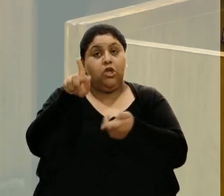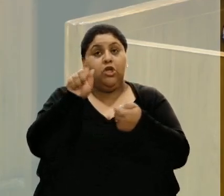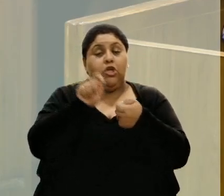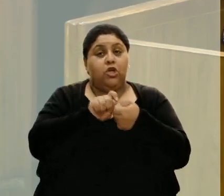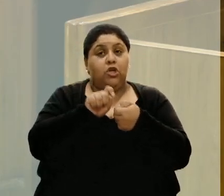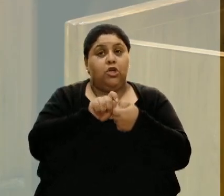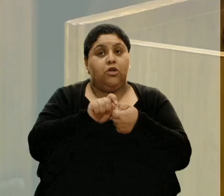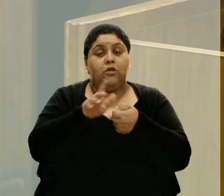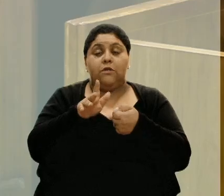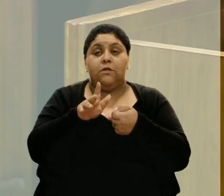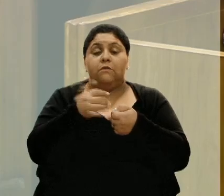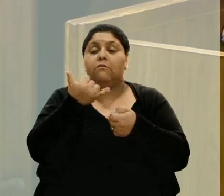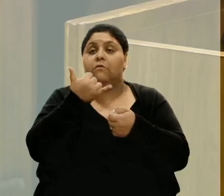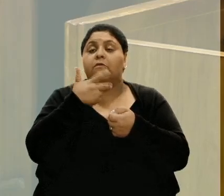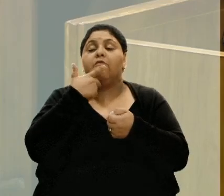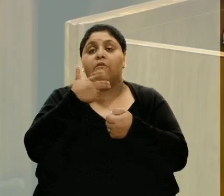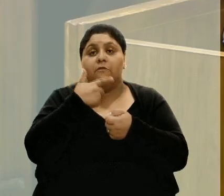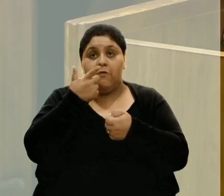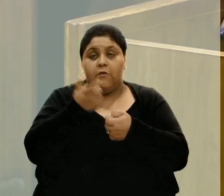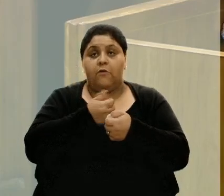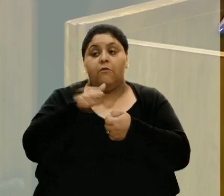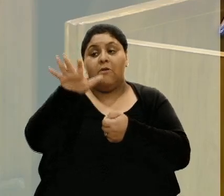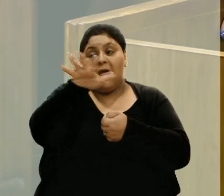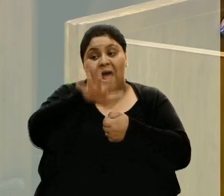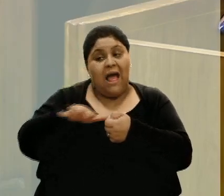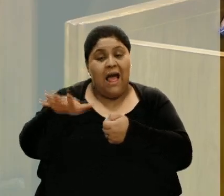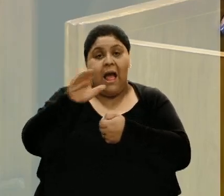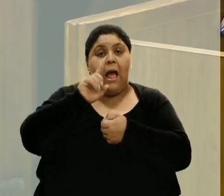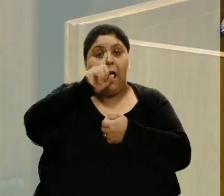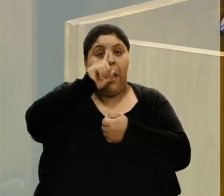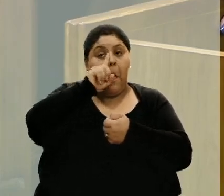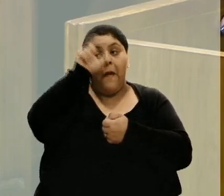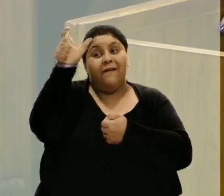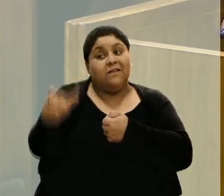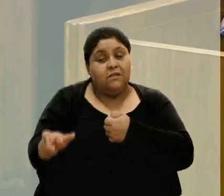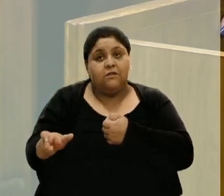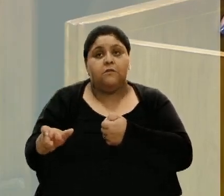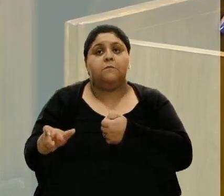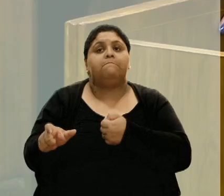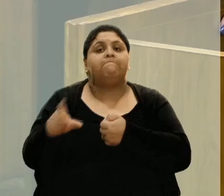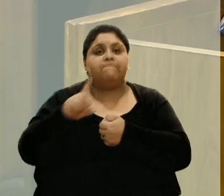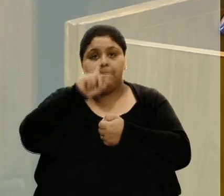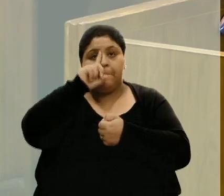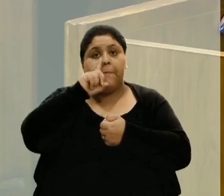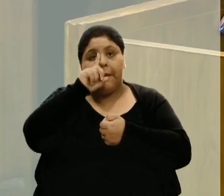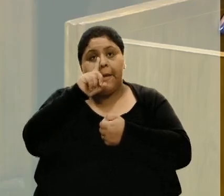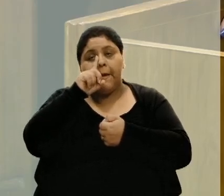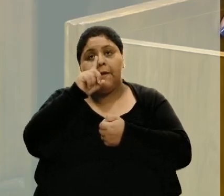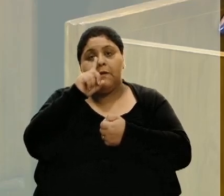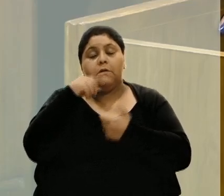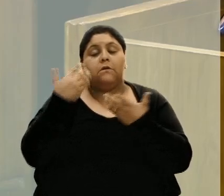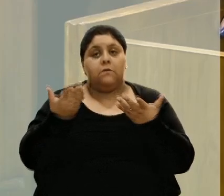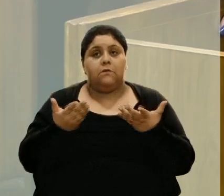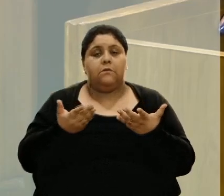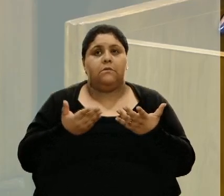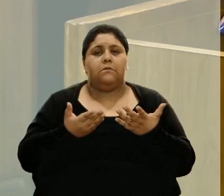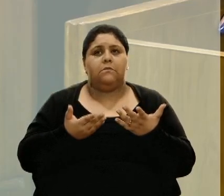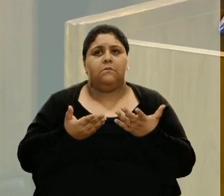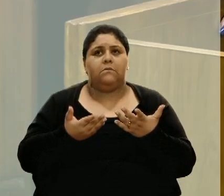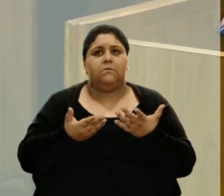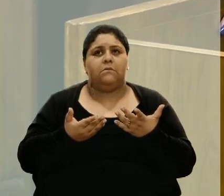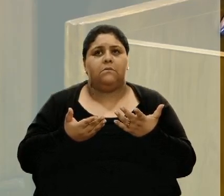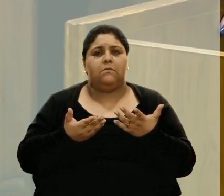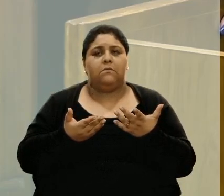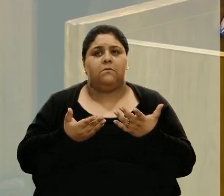falando aqui de área de risco, de pessoas que estão correndo risco. Aliás,